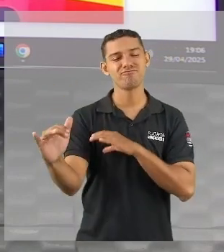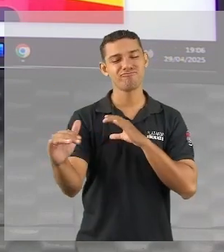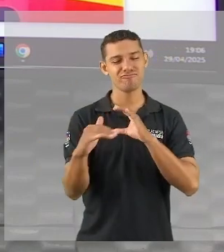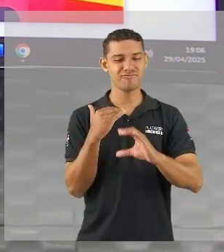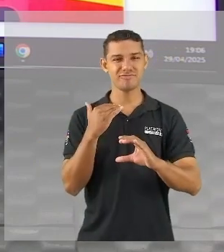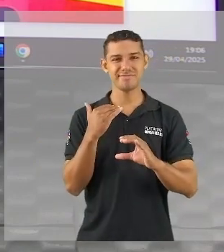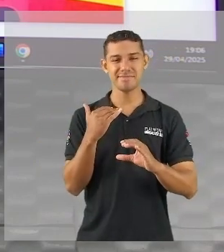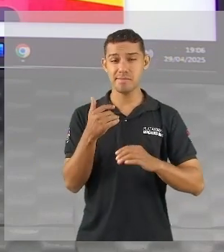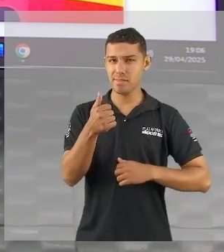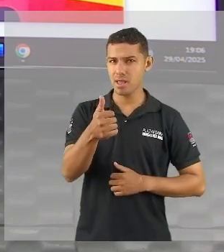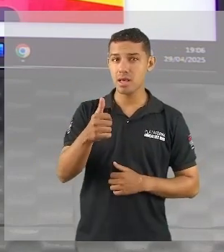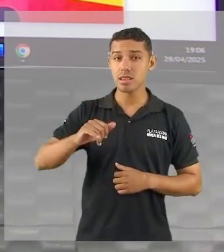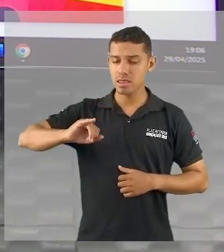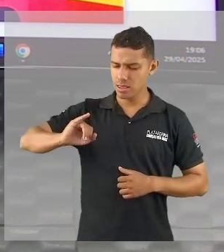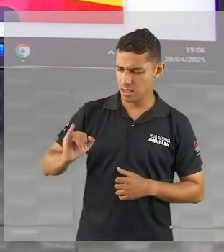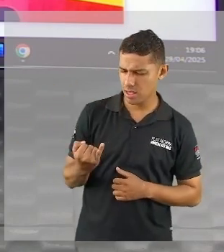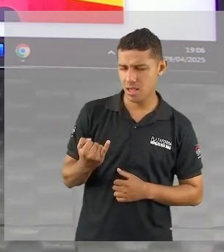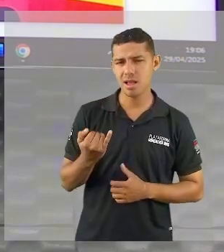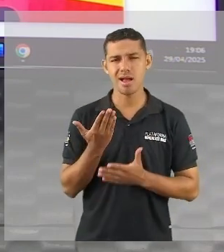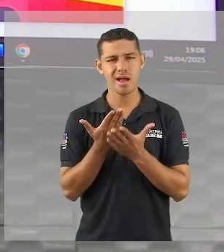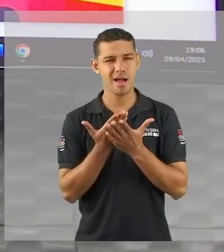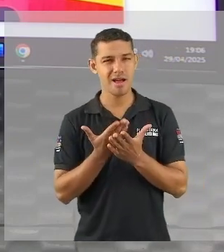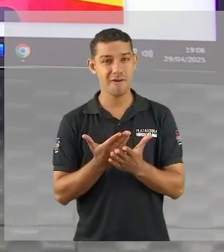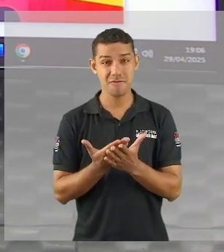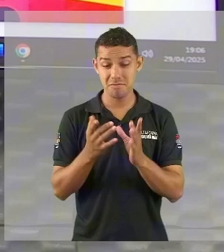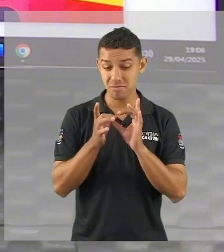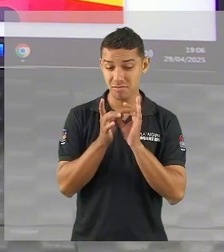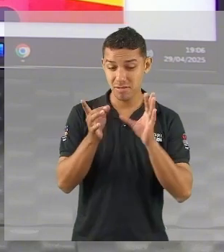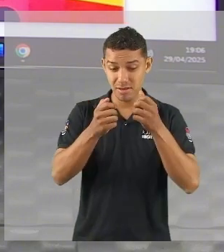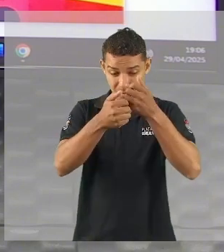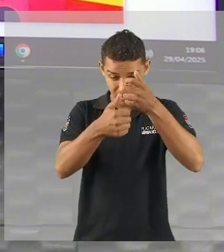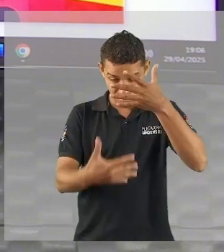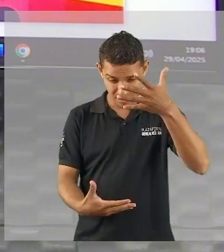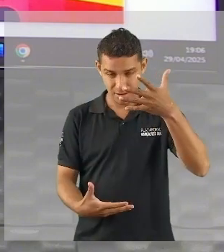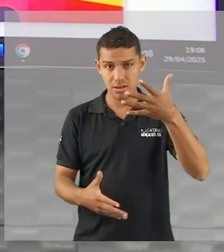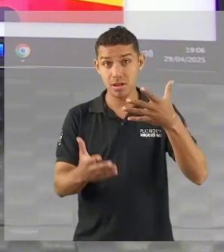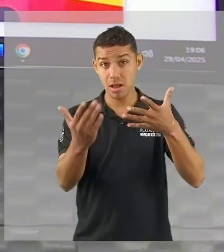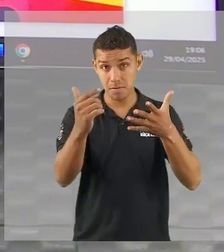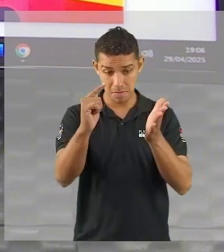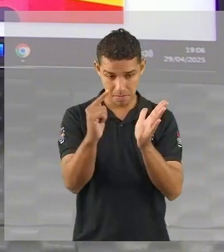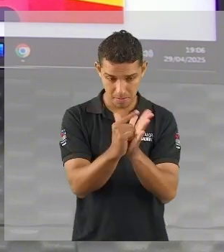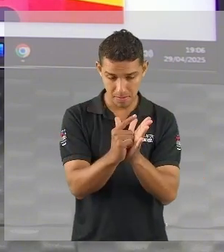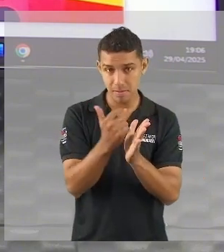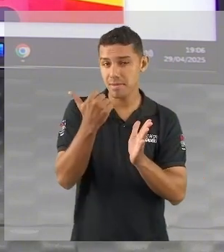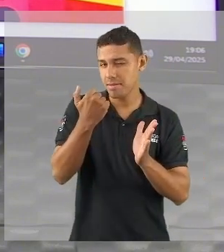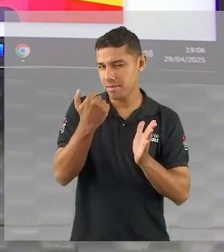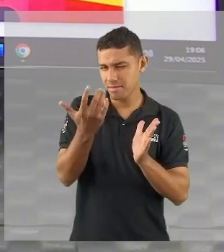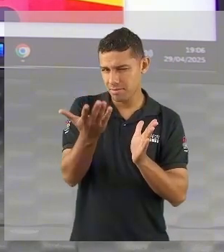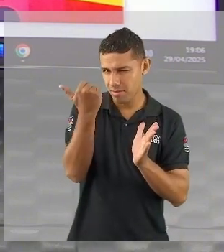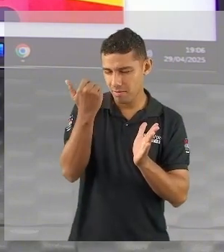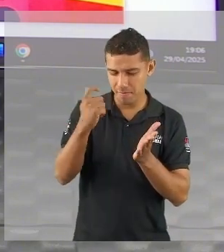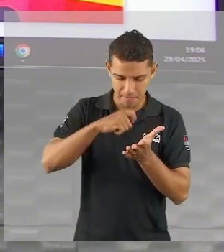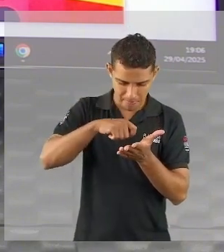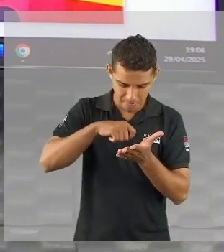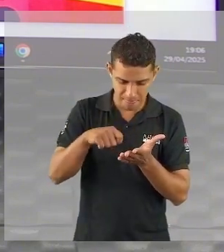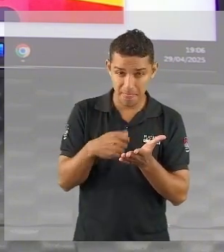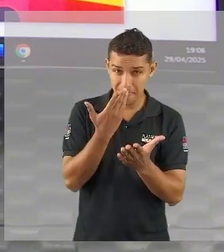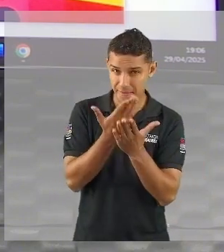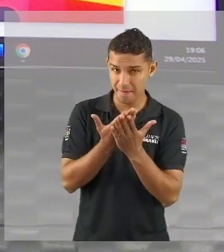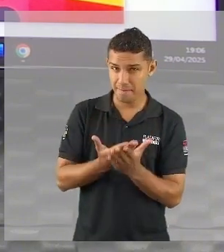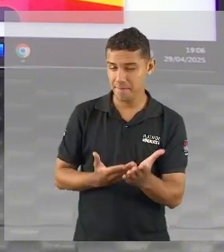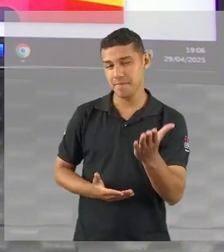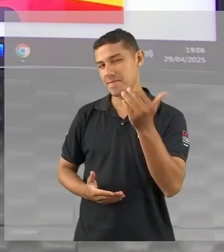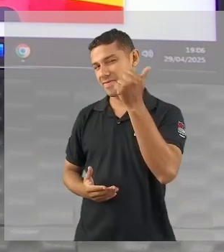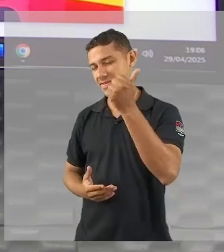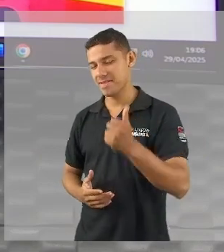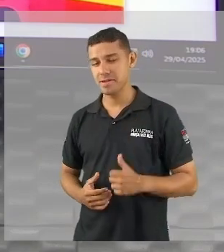aulas disponíveis aqui. Pegue papel e caneta e vamos para a nossa aula. Bom, na aula deste vídeo,